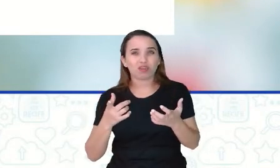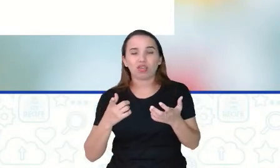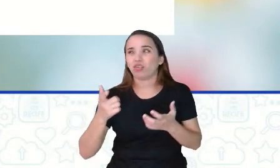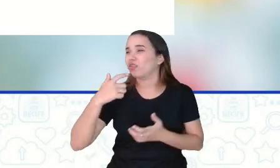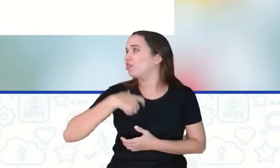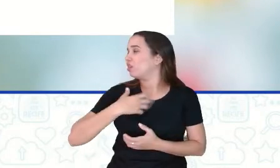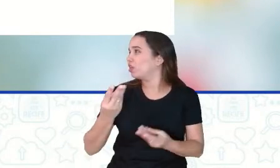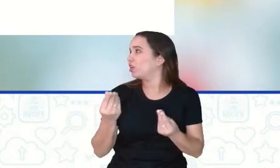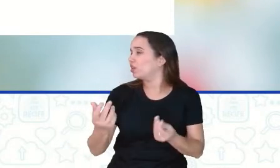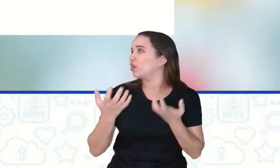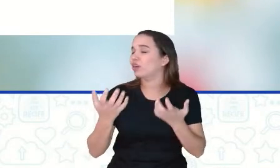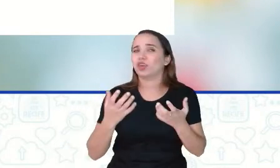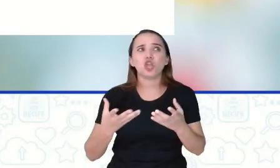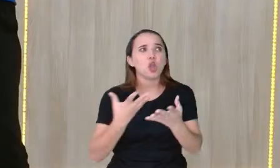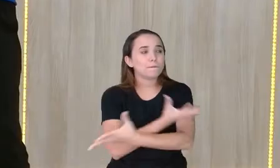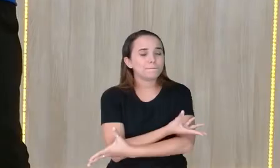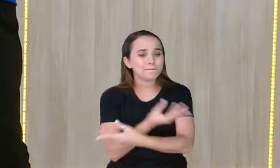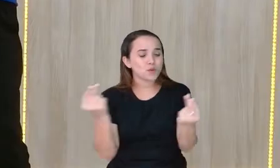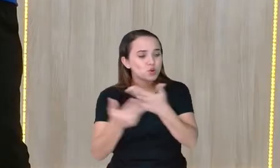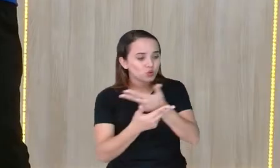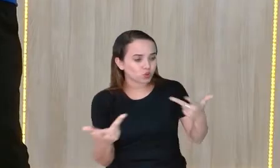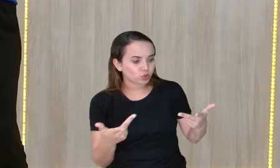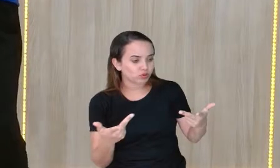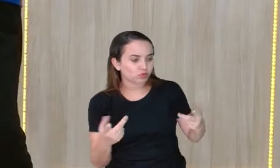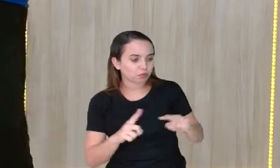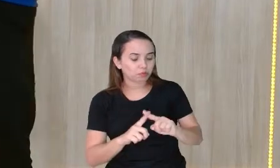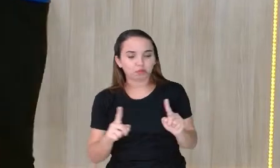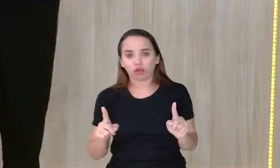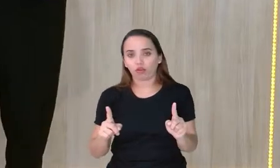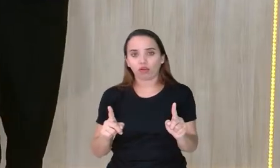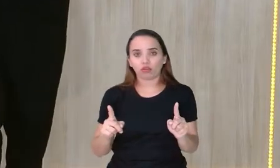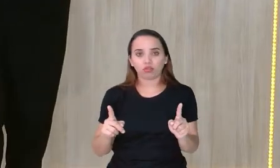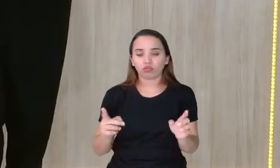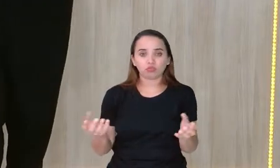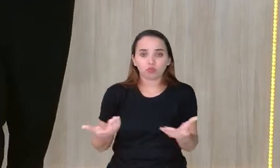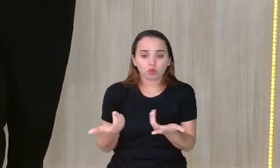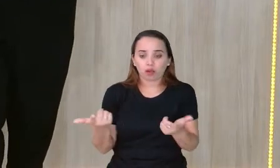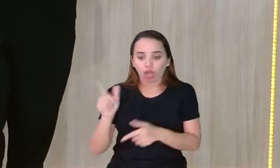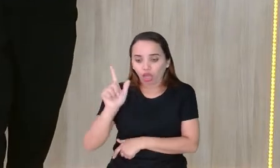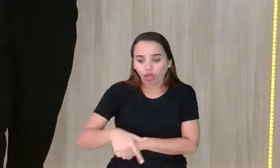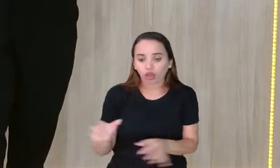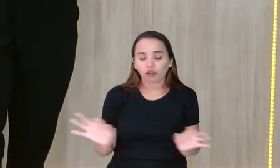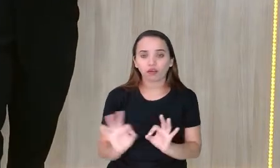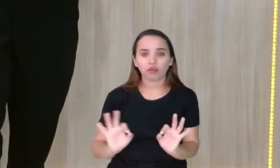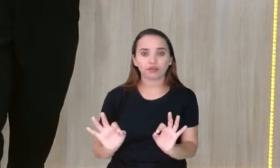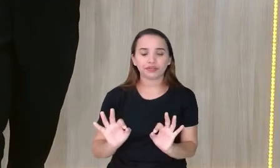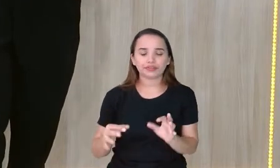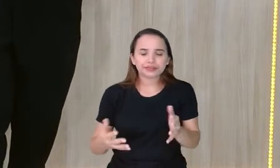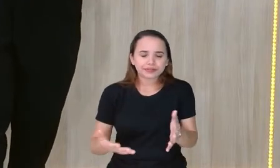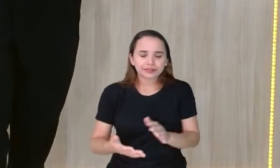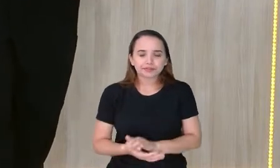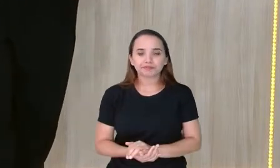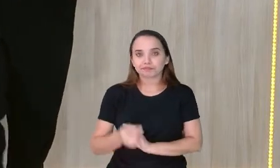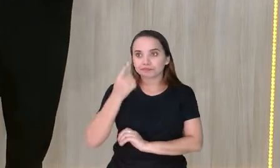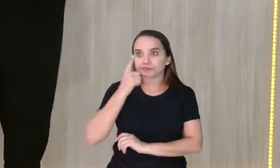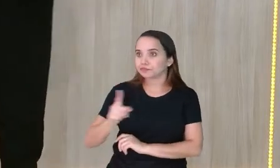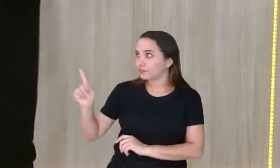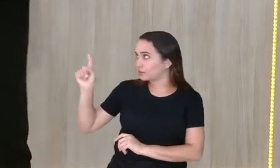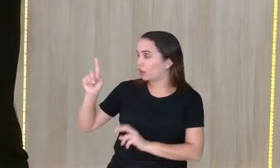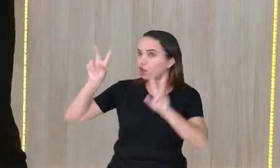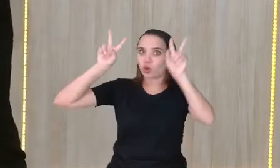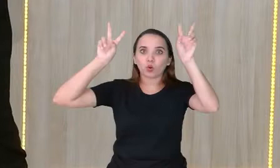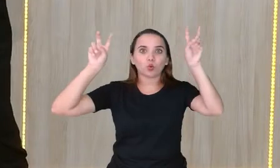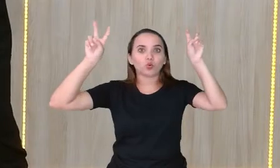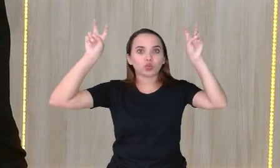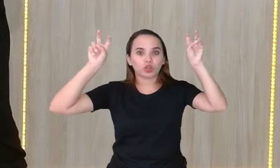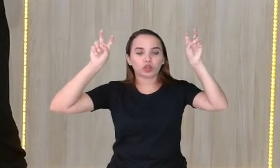sendo coisa alguma. Então, observem que aqui o título, e aí nesse livro é relevante, o título ele